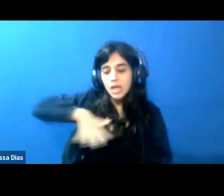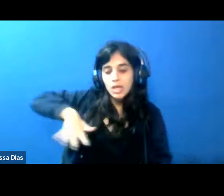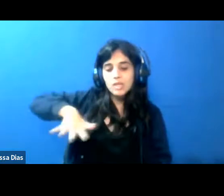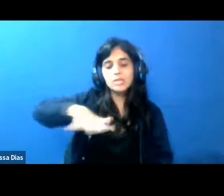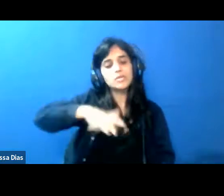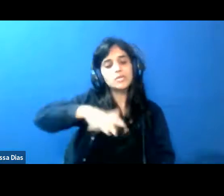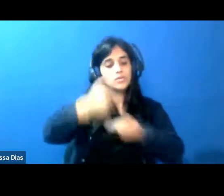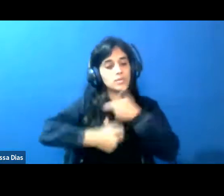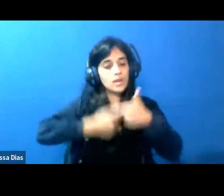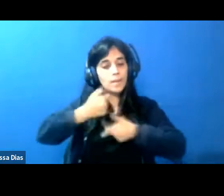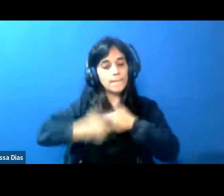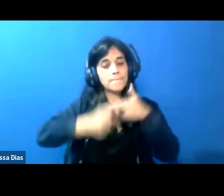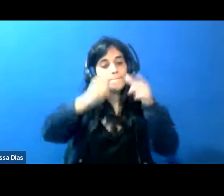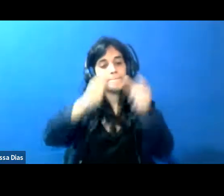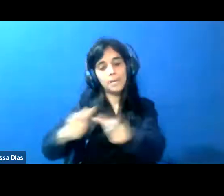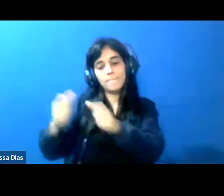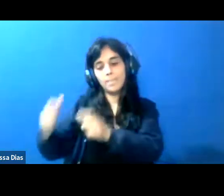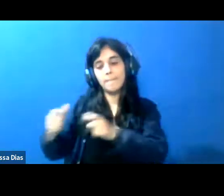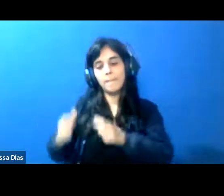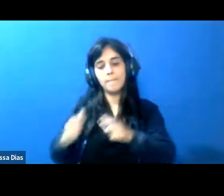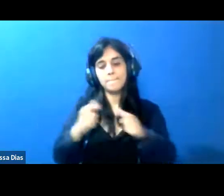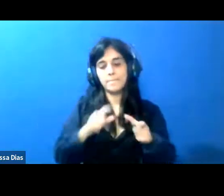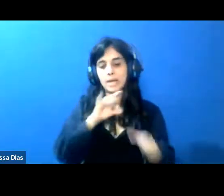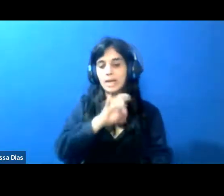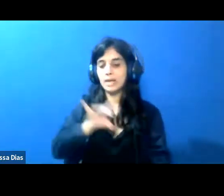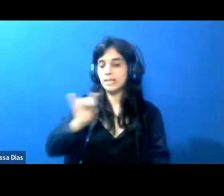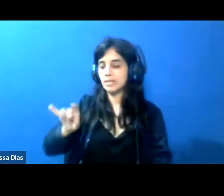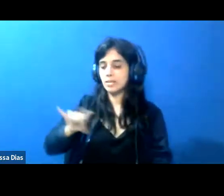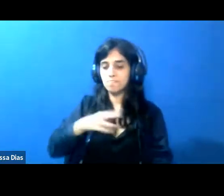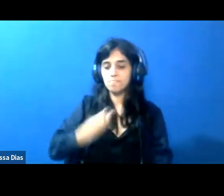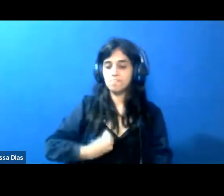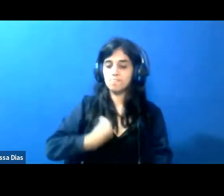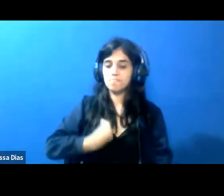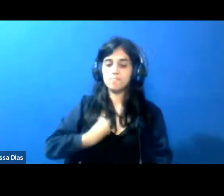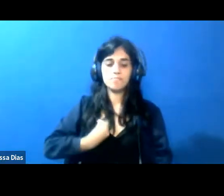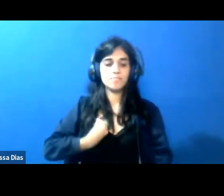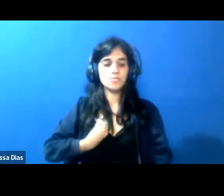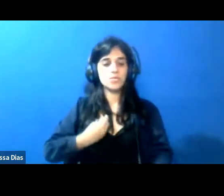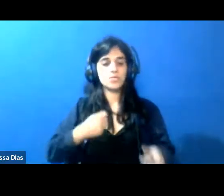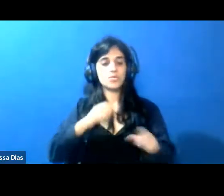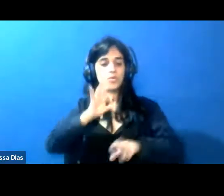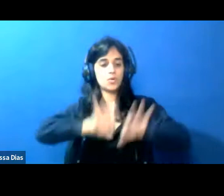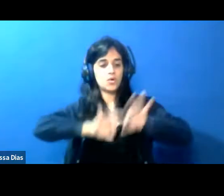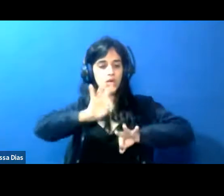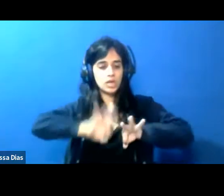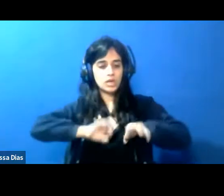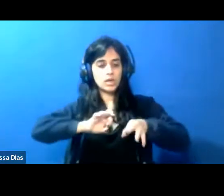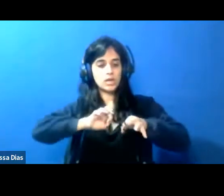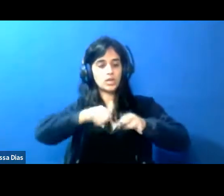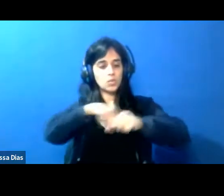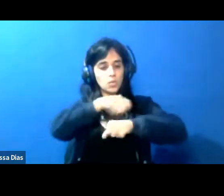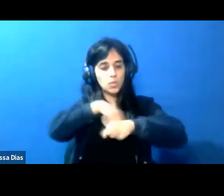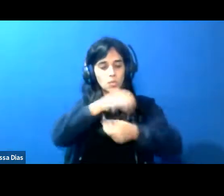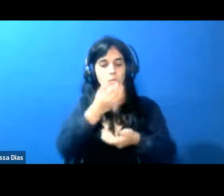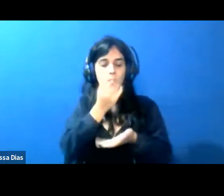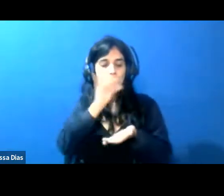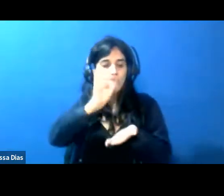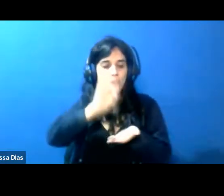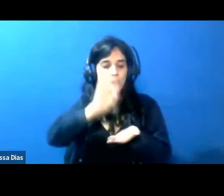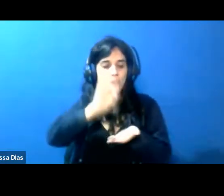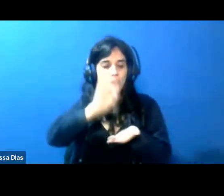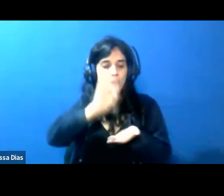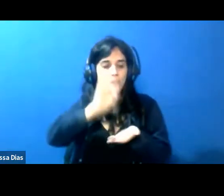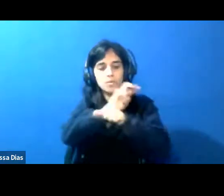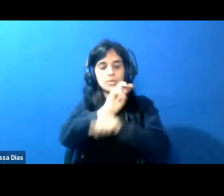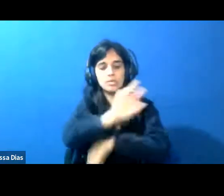de cada espaço onde estão, constroem a comida de verdade, o cuidado com a natureza, o cuidado com a